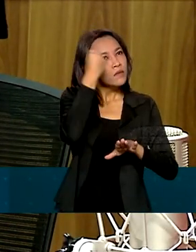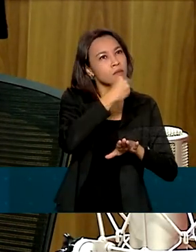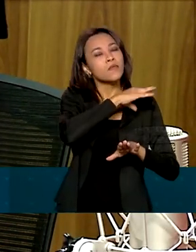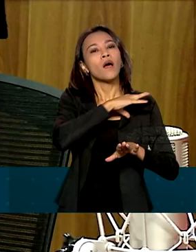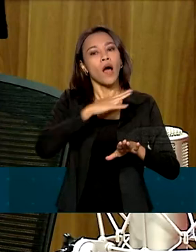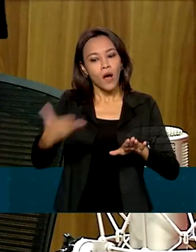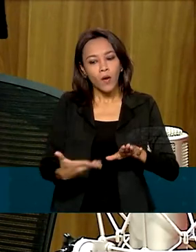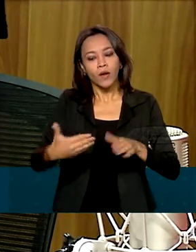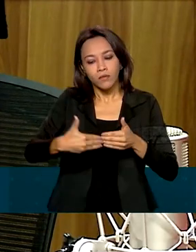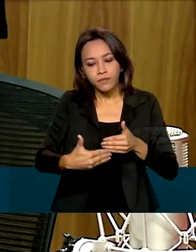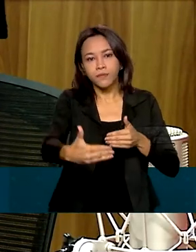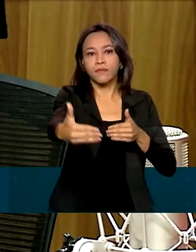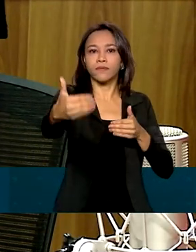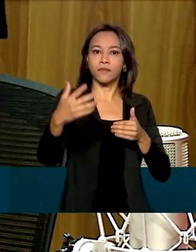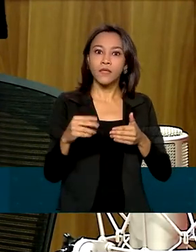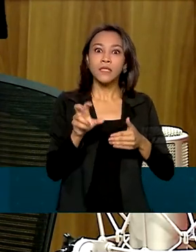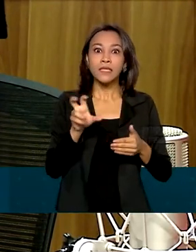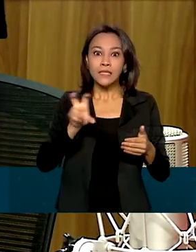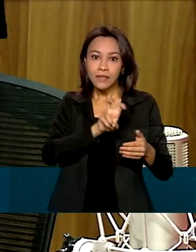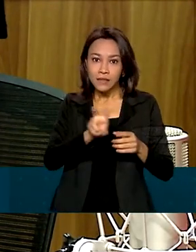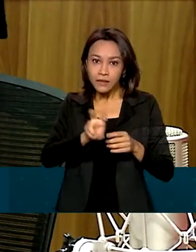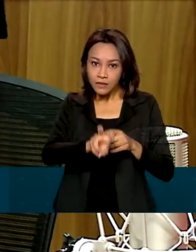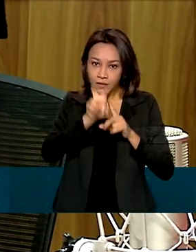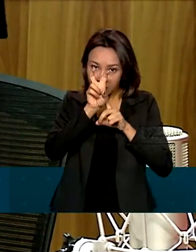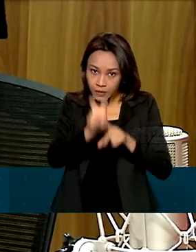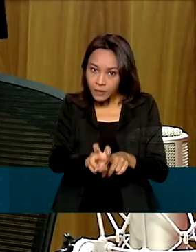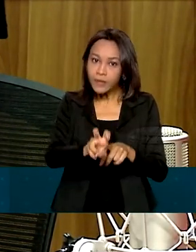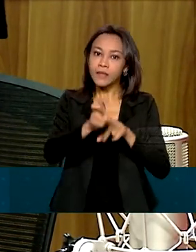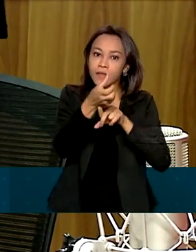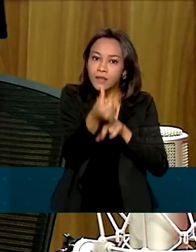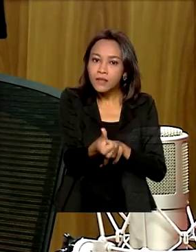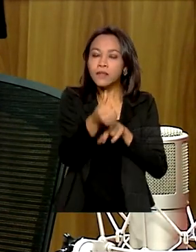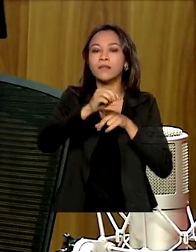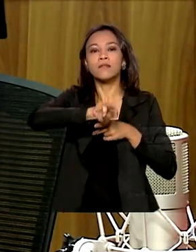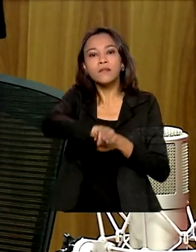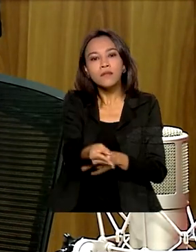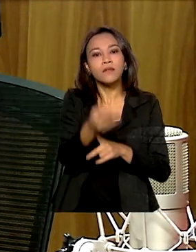momento estamos pagando 56 milhões de pessoas todos os meses.